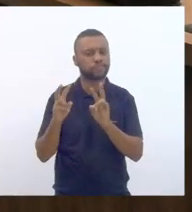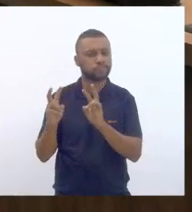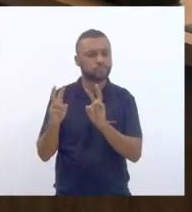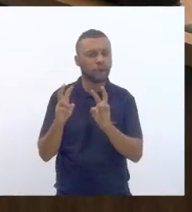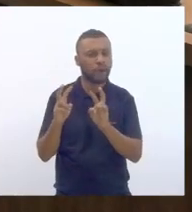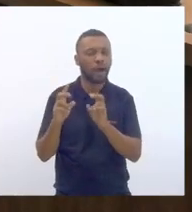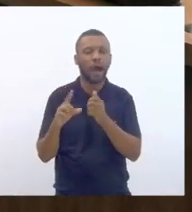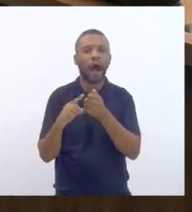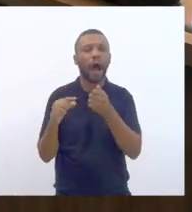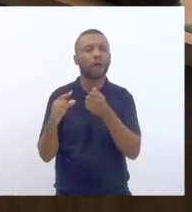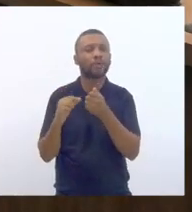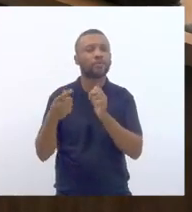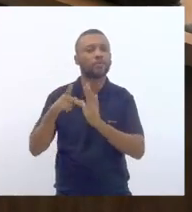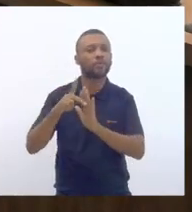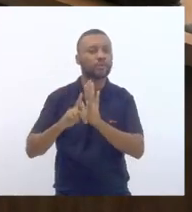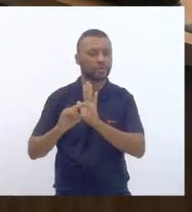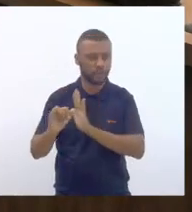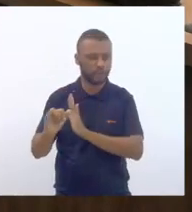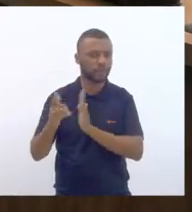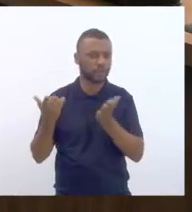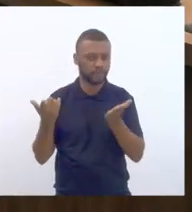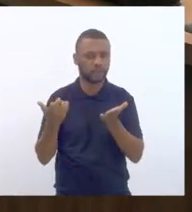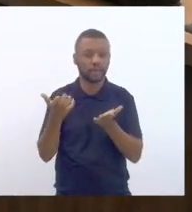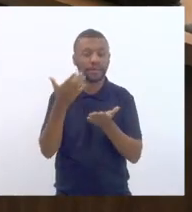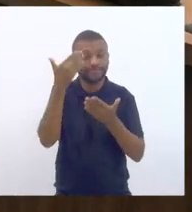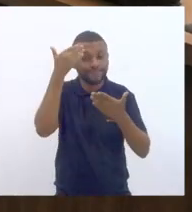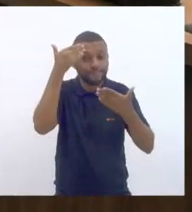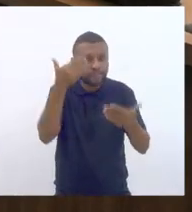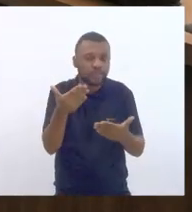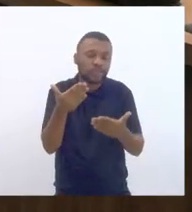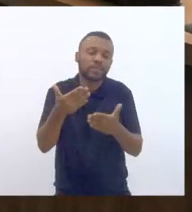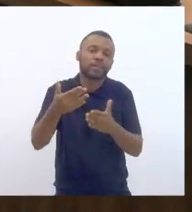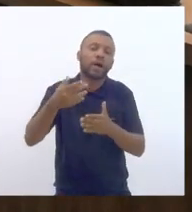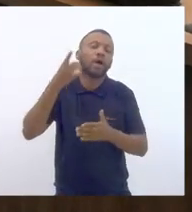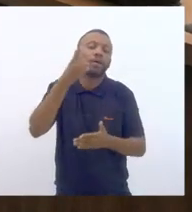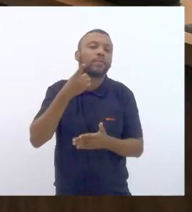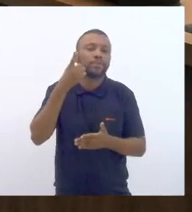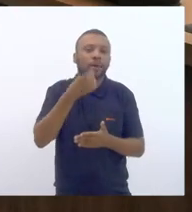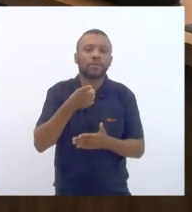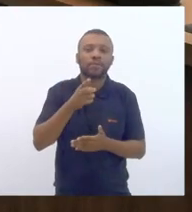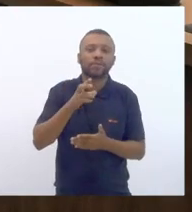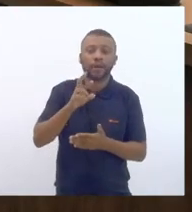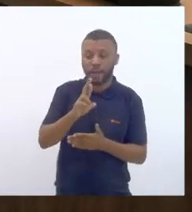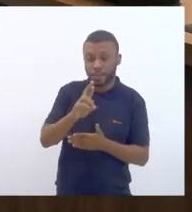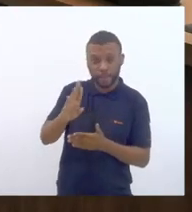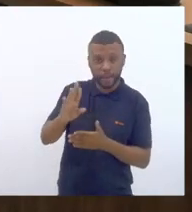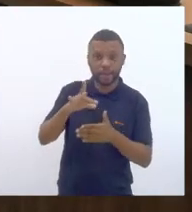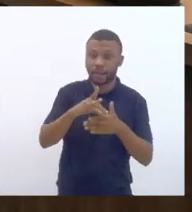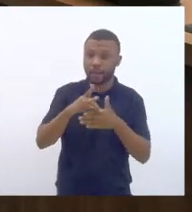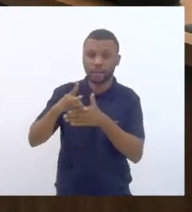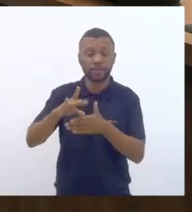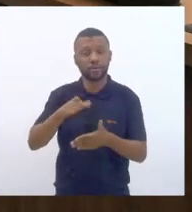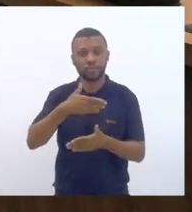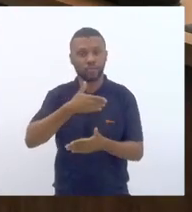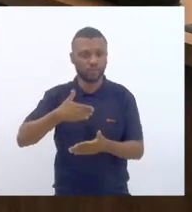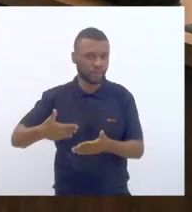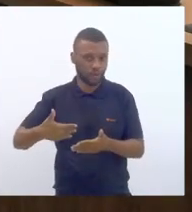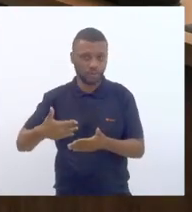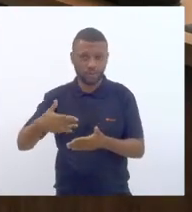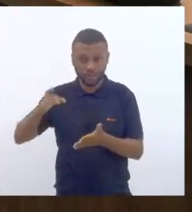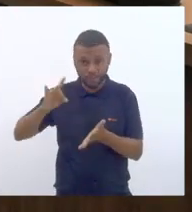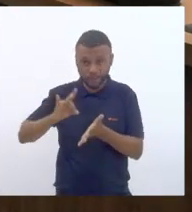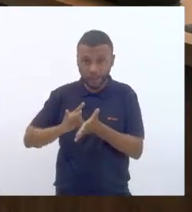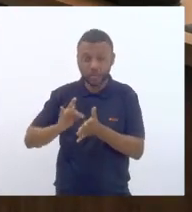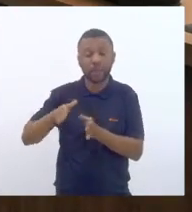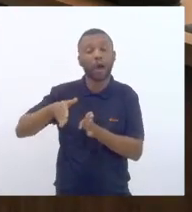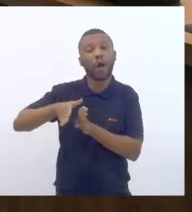os demais artigos do projeto de lei. Então, eu queria agradecer ao deputado Rodrigo Bacelar, líder do governo, porque realmente a orientação